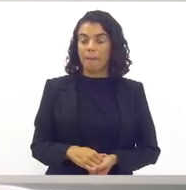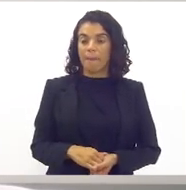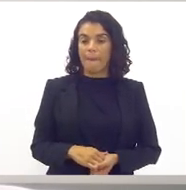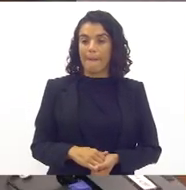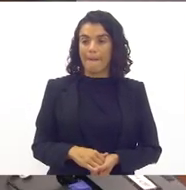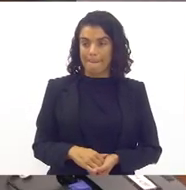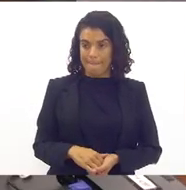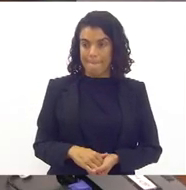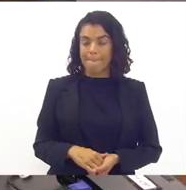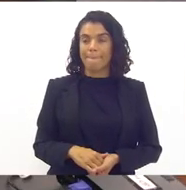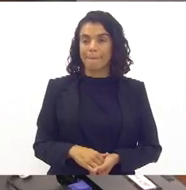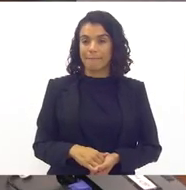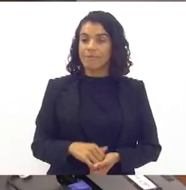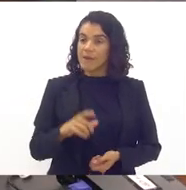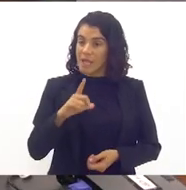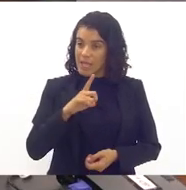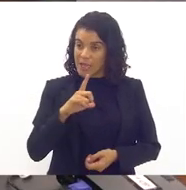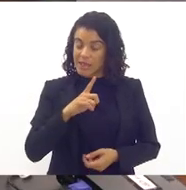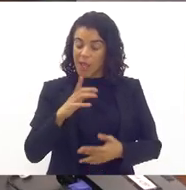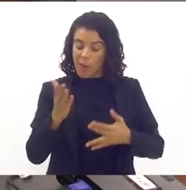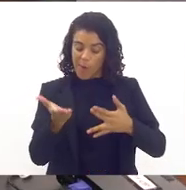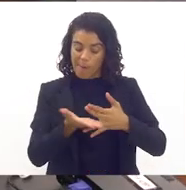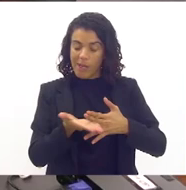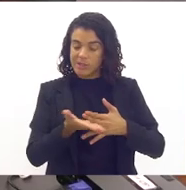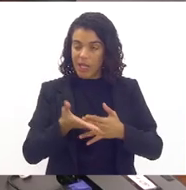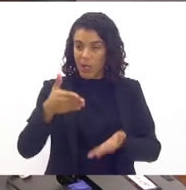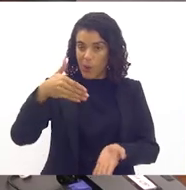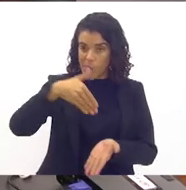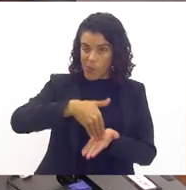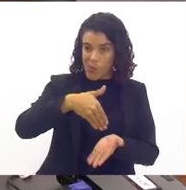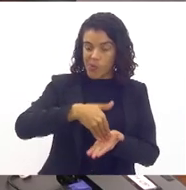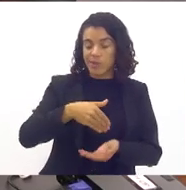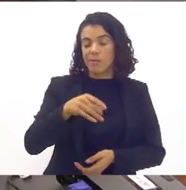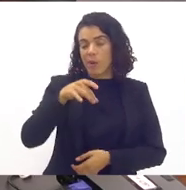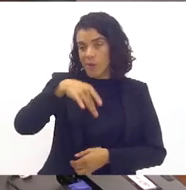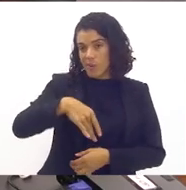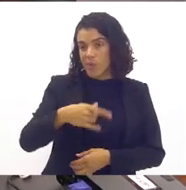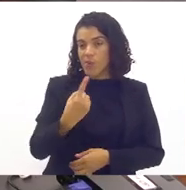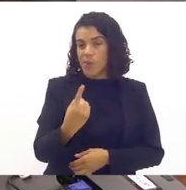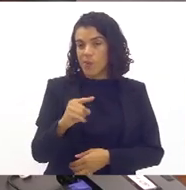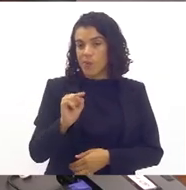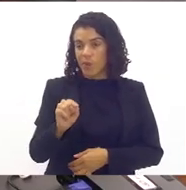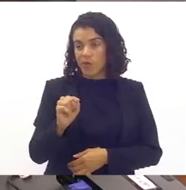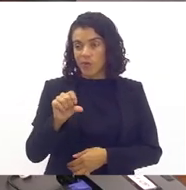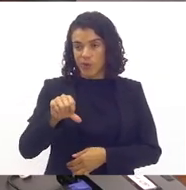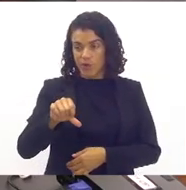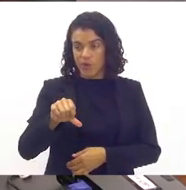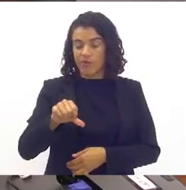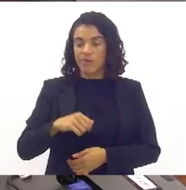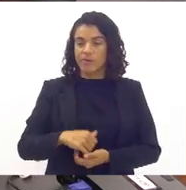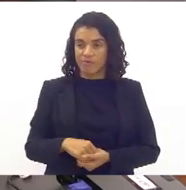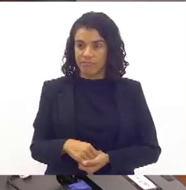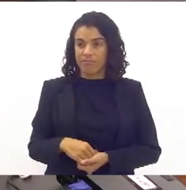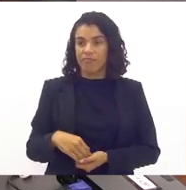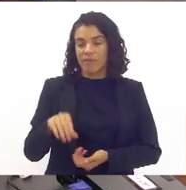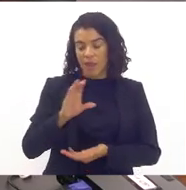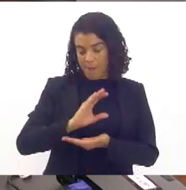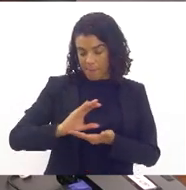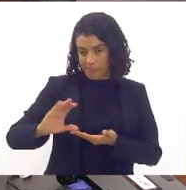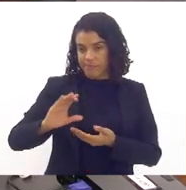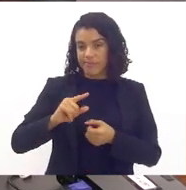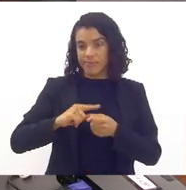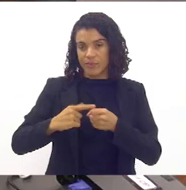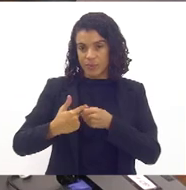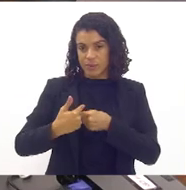Ok. Ainda tem uma parcela de 2025, né? Que é quanto que você falou? 1,9. 1,9 também tem o repasse para o município aí dentro também,